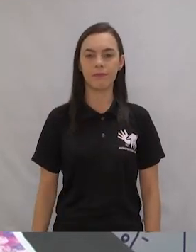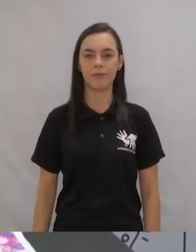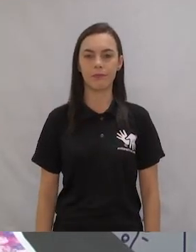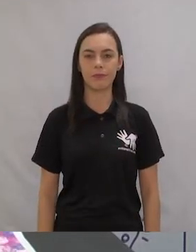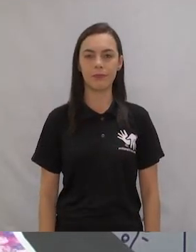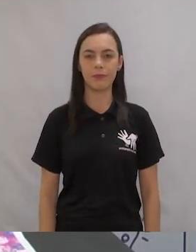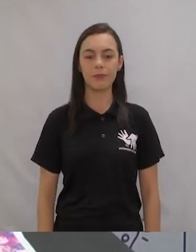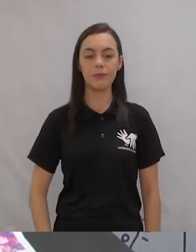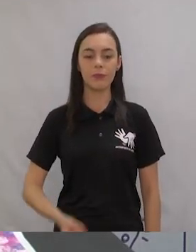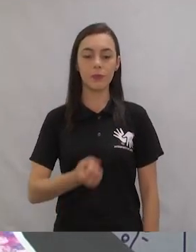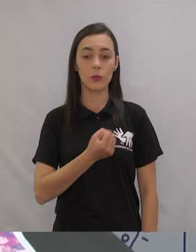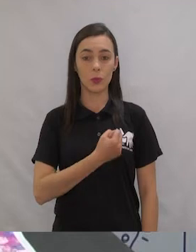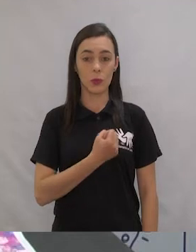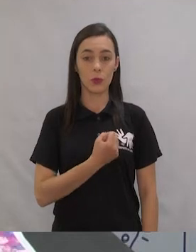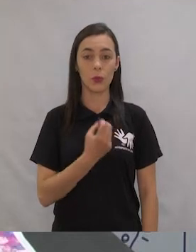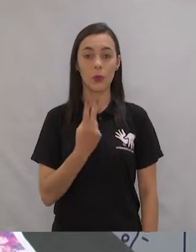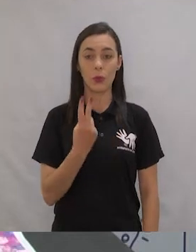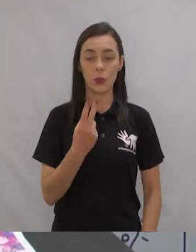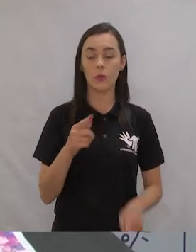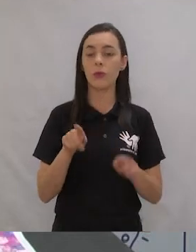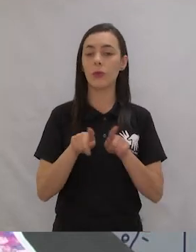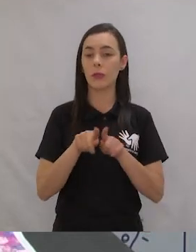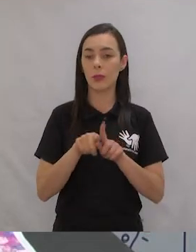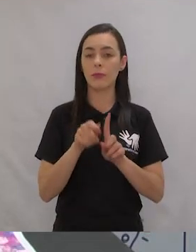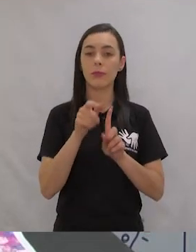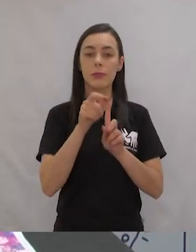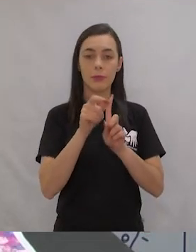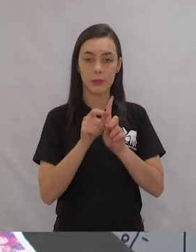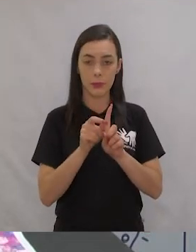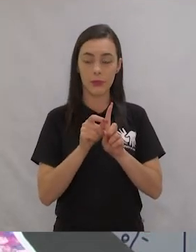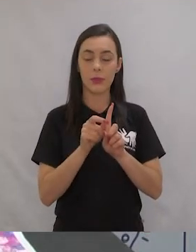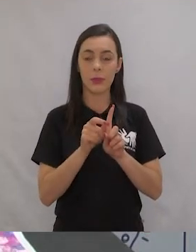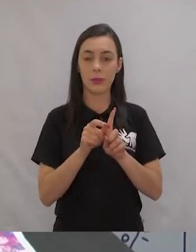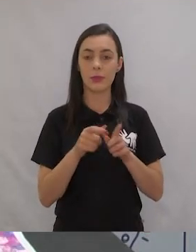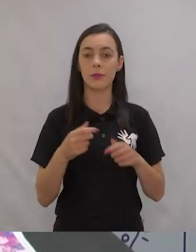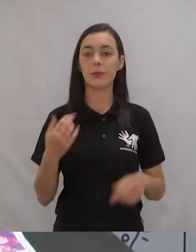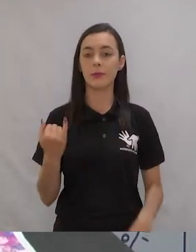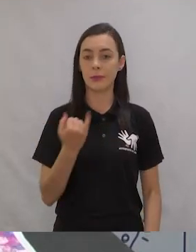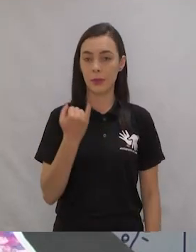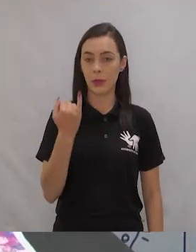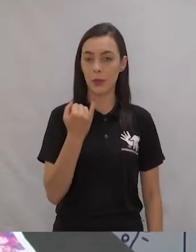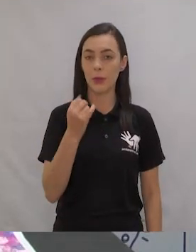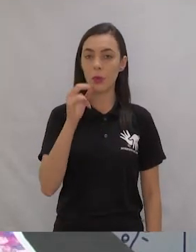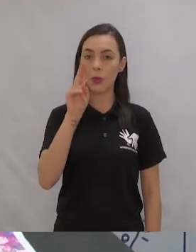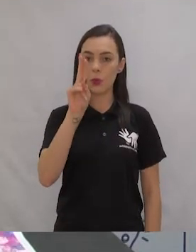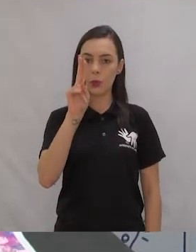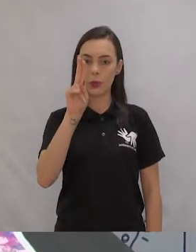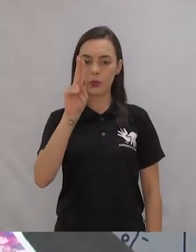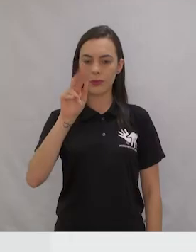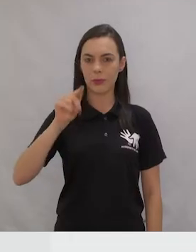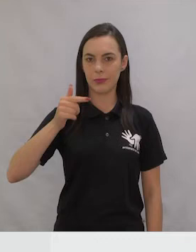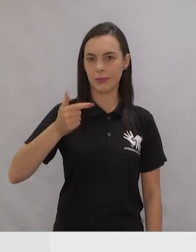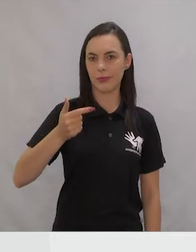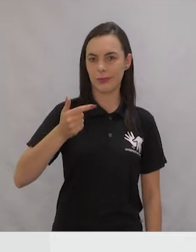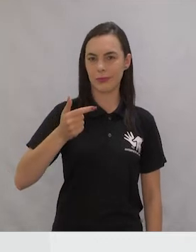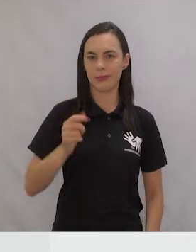quantidade. Número 2 também é uma unidade, então na casa da